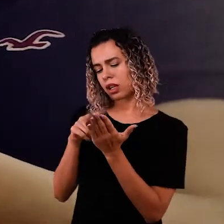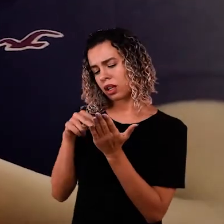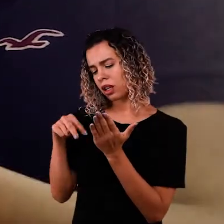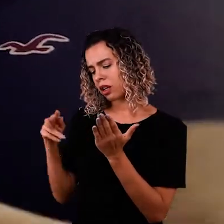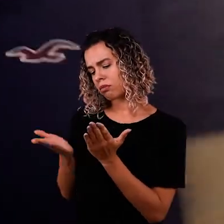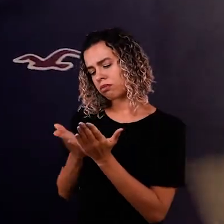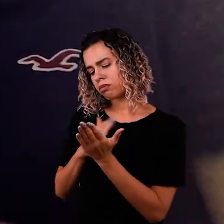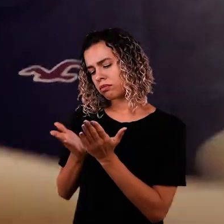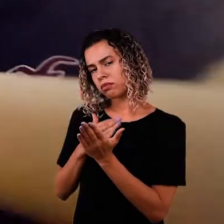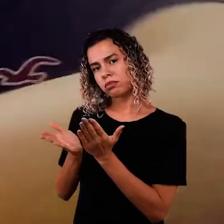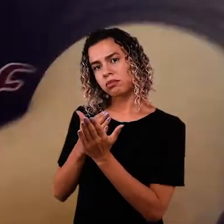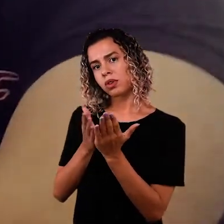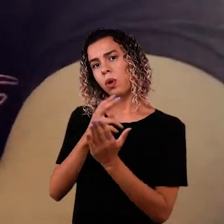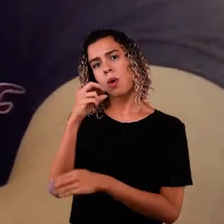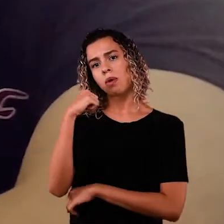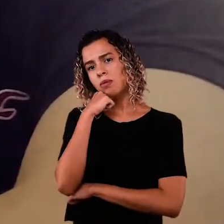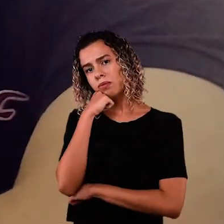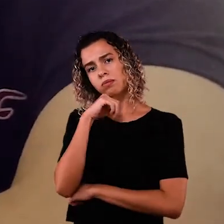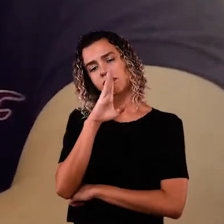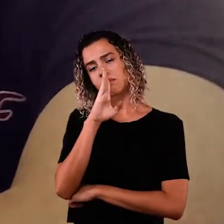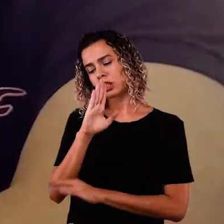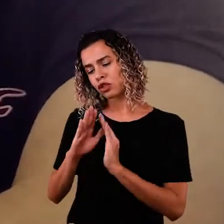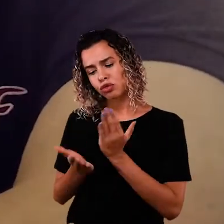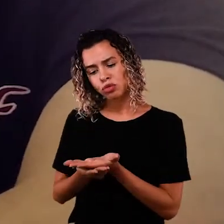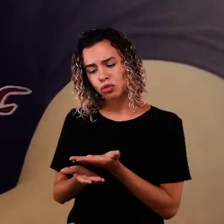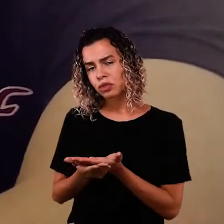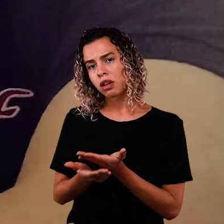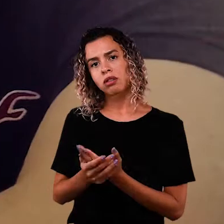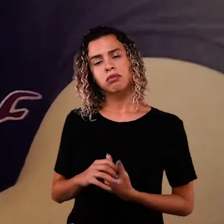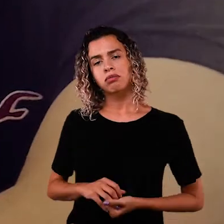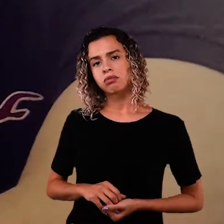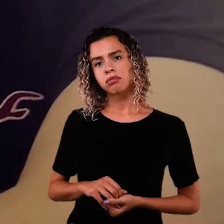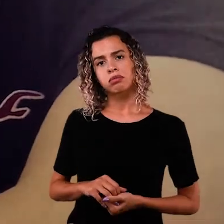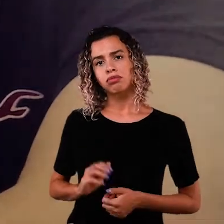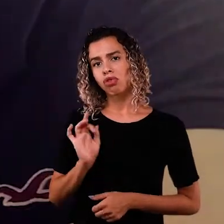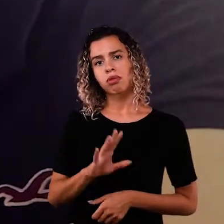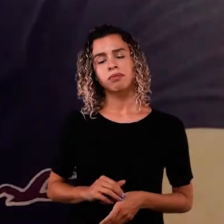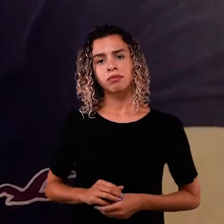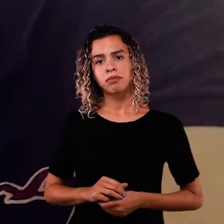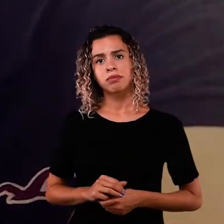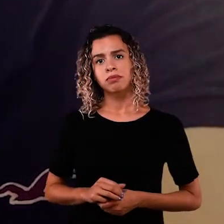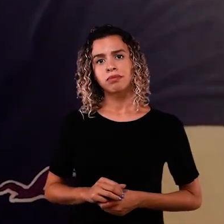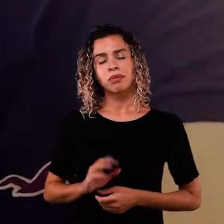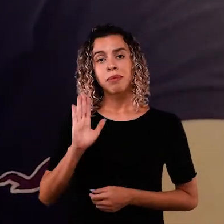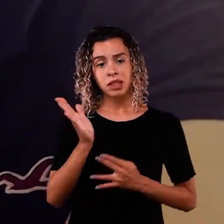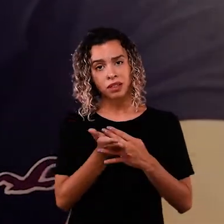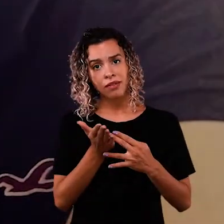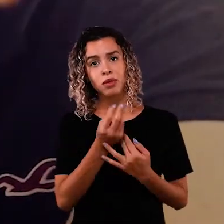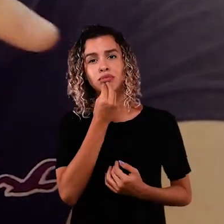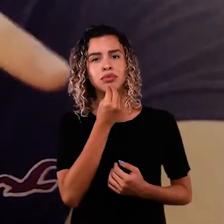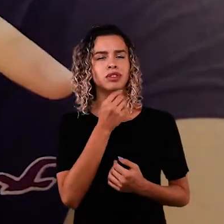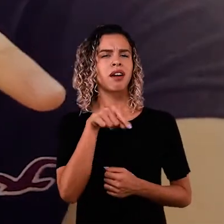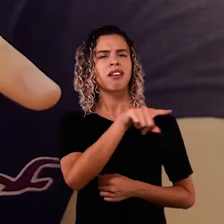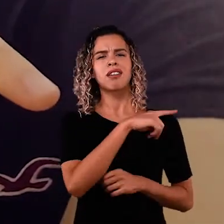ficava folheando livros ou eu ficava lendo. Ficava estudando o que foi dado na aula, em vez de ficar com